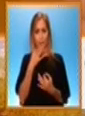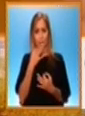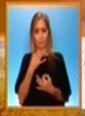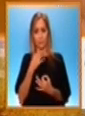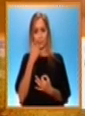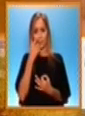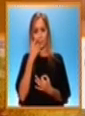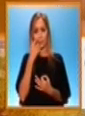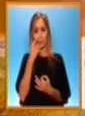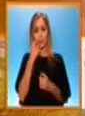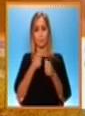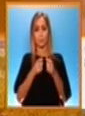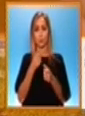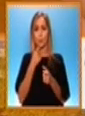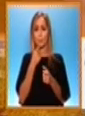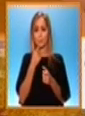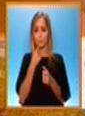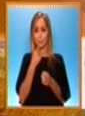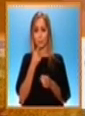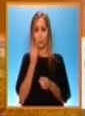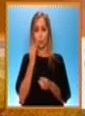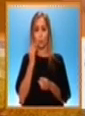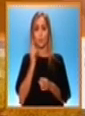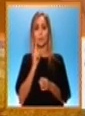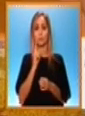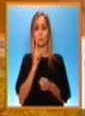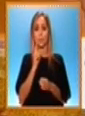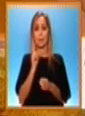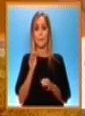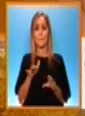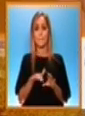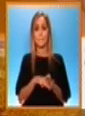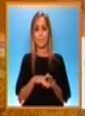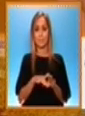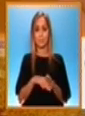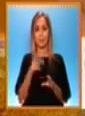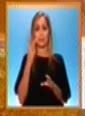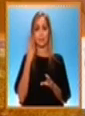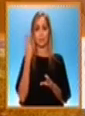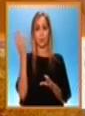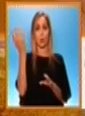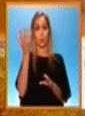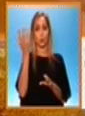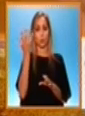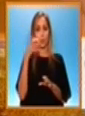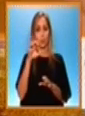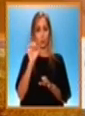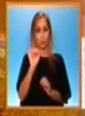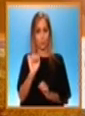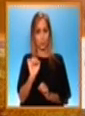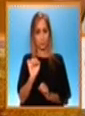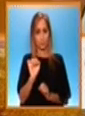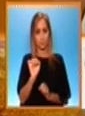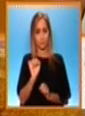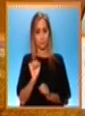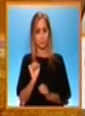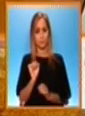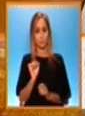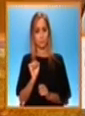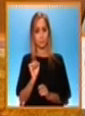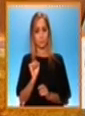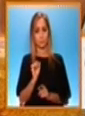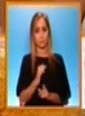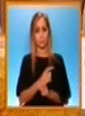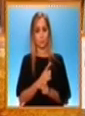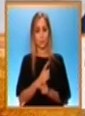honesta, que é para as pessoas entenderem a importância que é participarem na vida cultural do seu país. Eu acho que é importante. E a coragem que é da parte cultura, dos